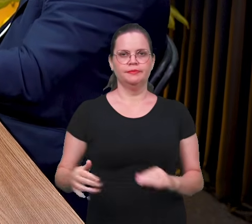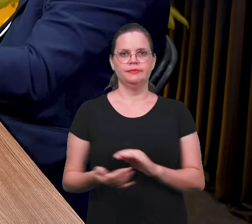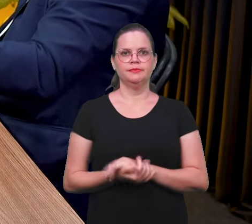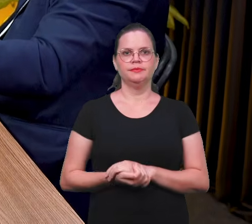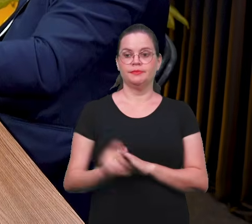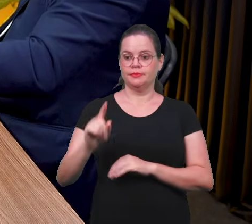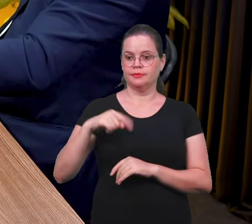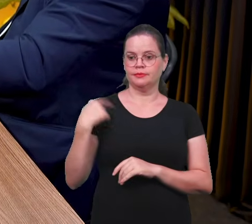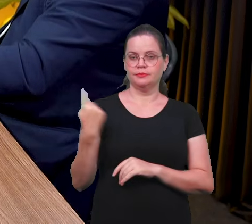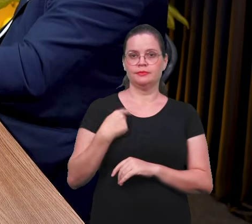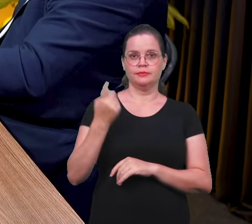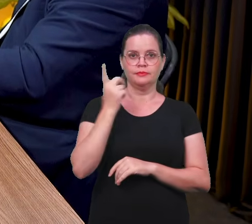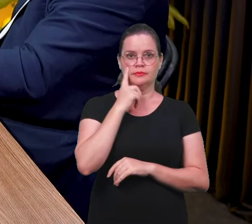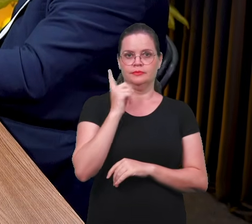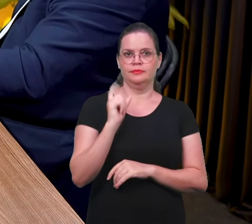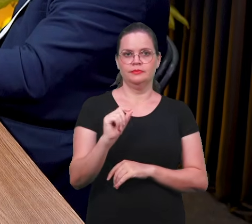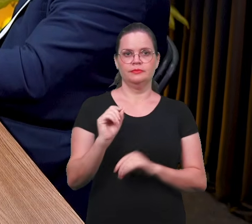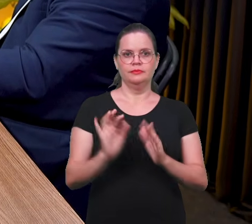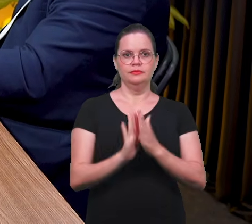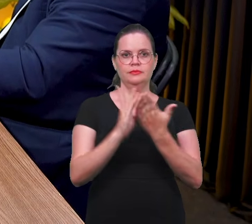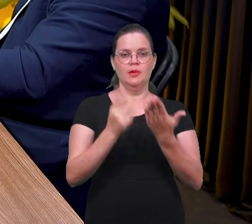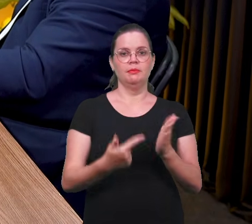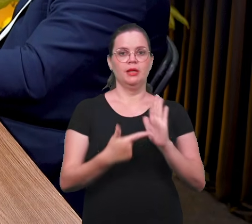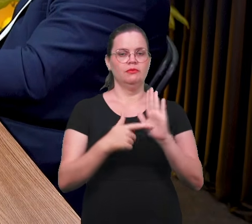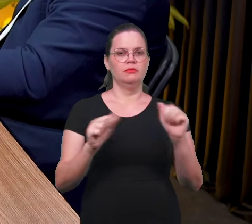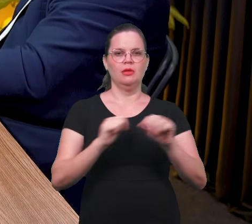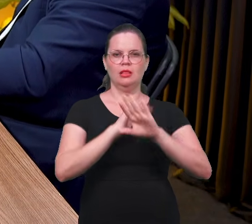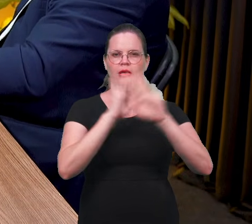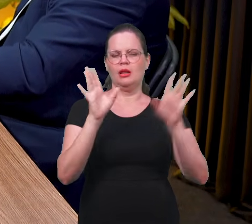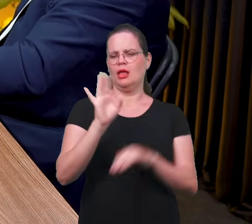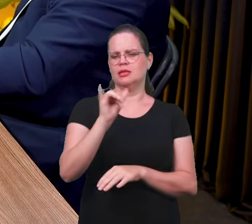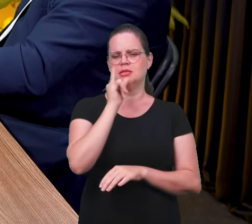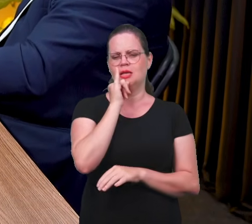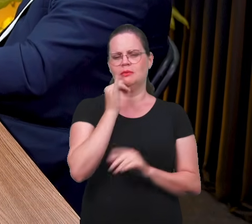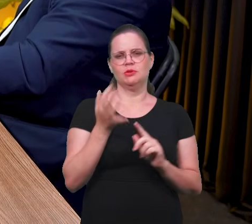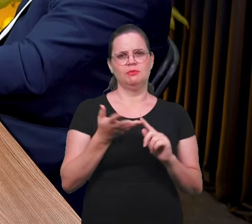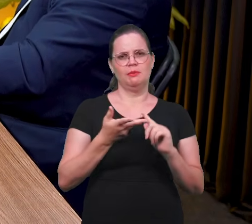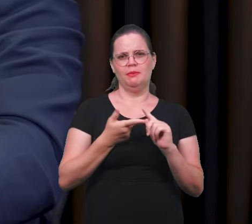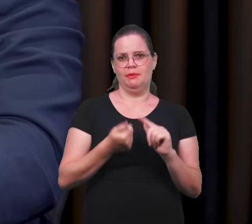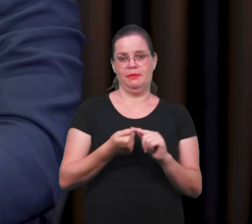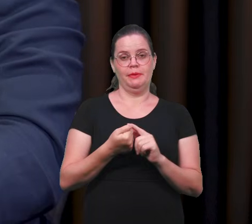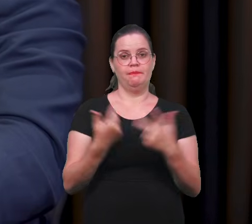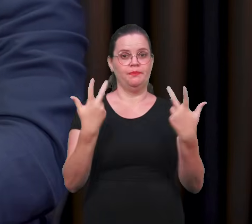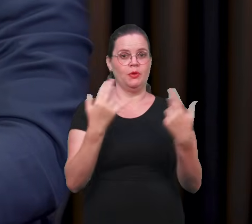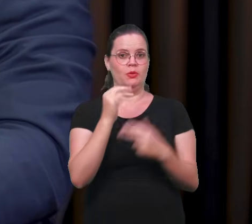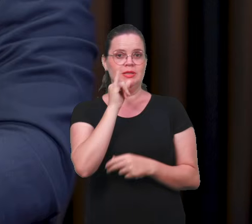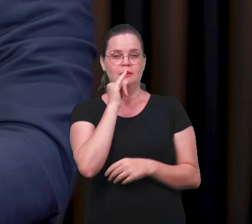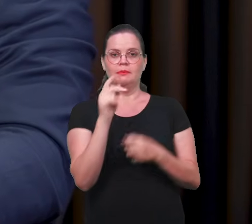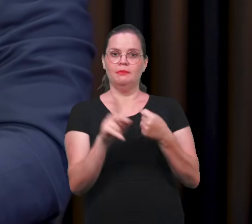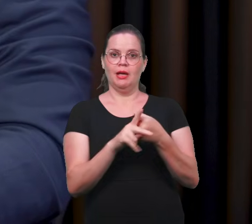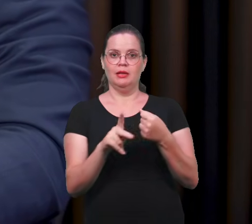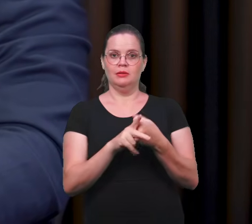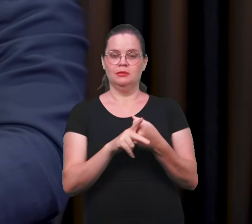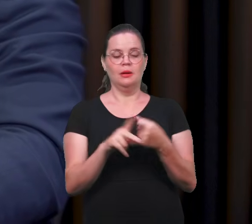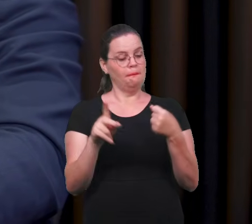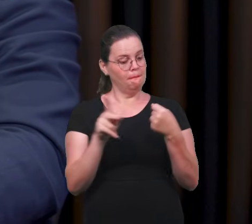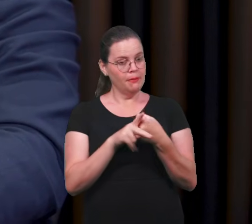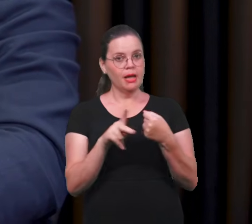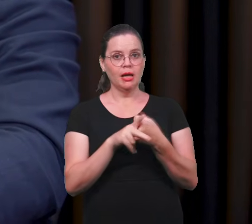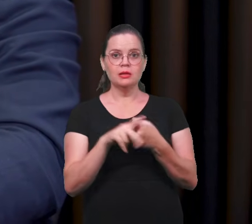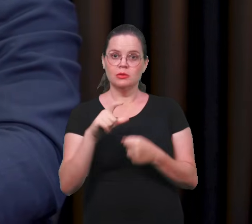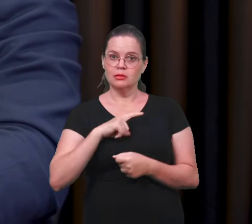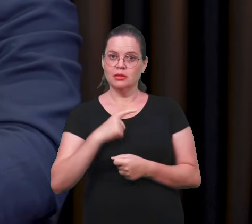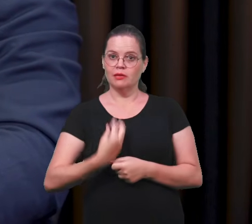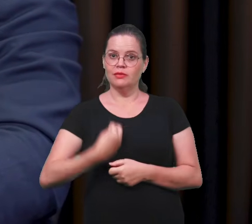perceber, a palavra ela nos dá exemplos maravilhosos. Pedro vivenciou essa manutenção.